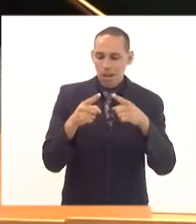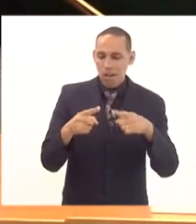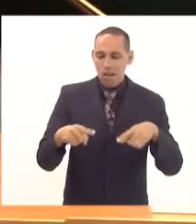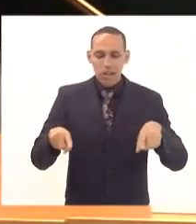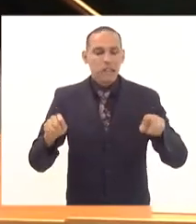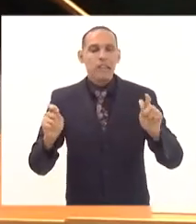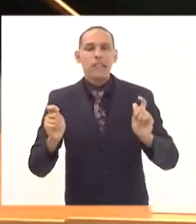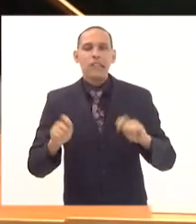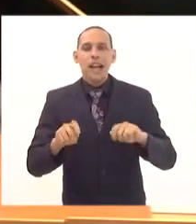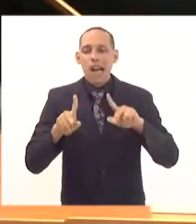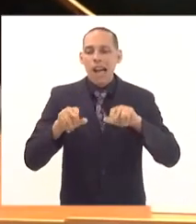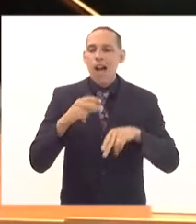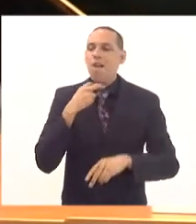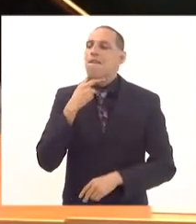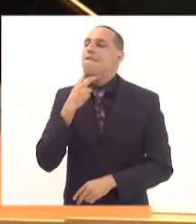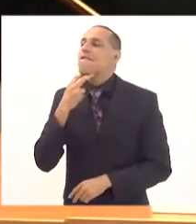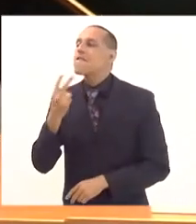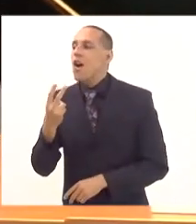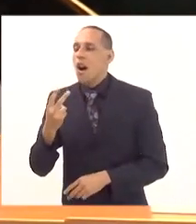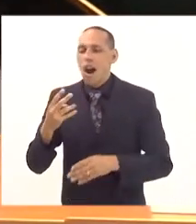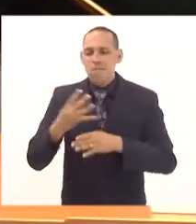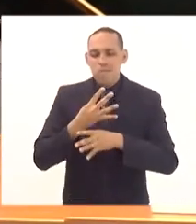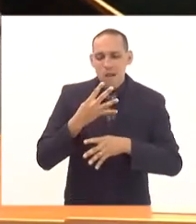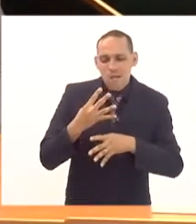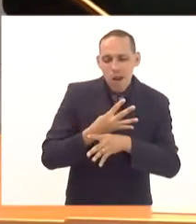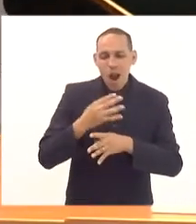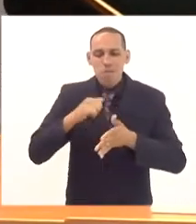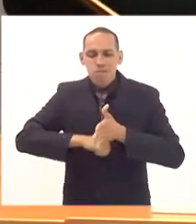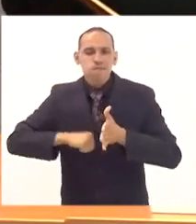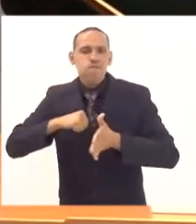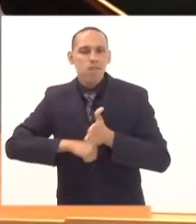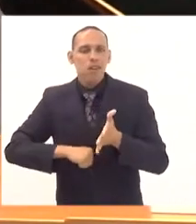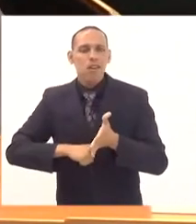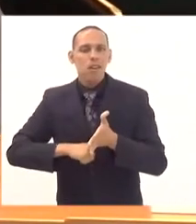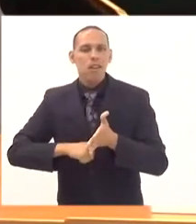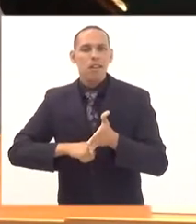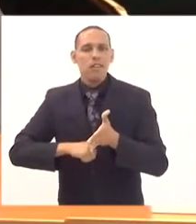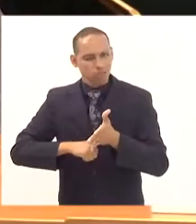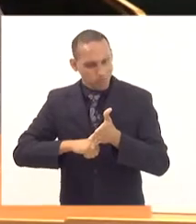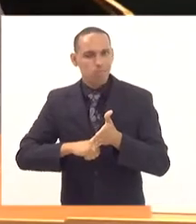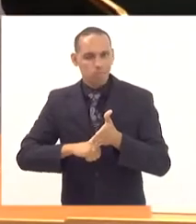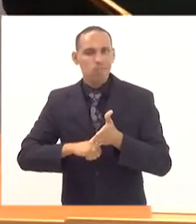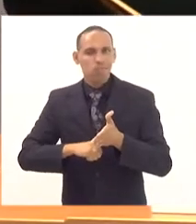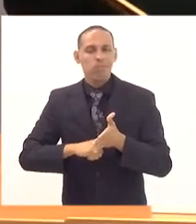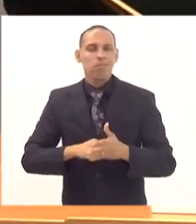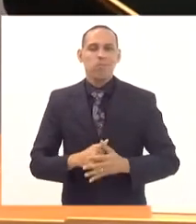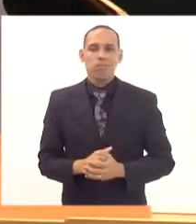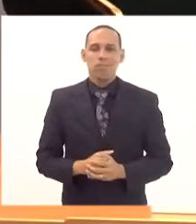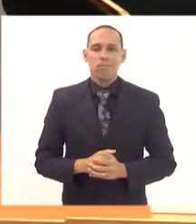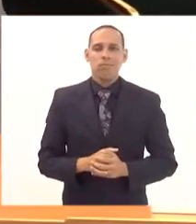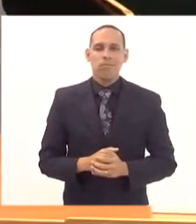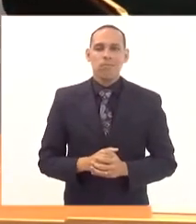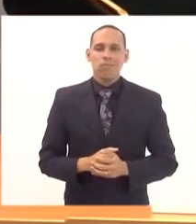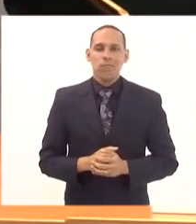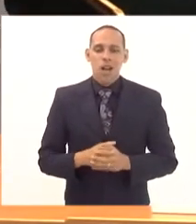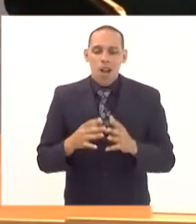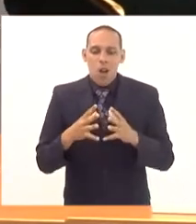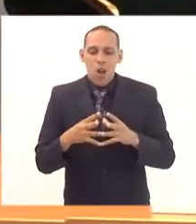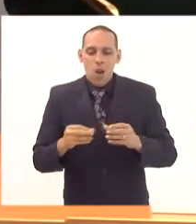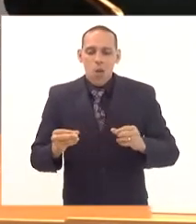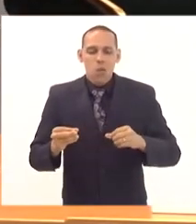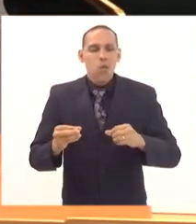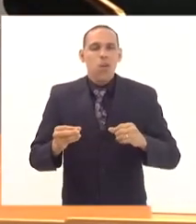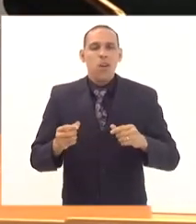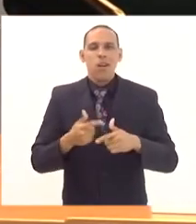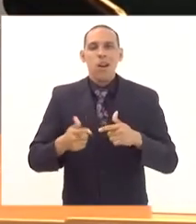como voz de resistência de luta e o quanto ela pode curar também